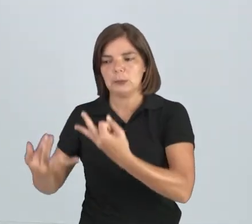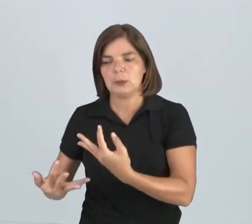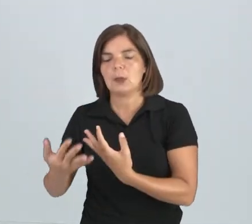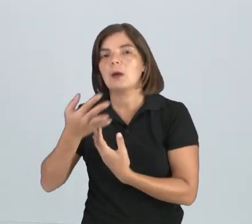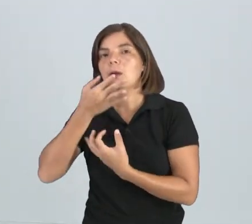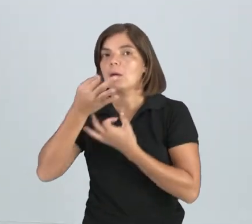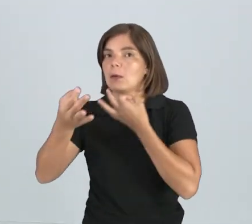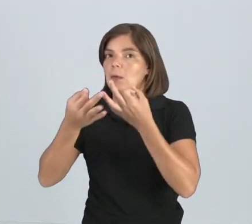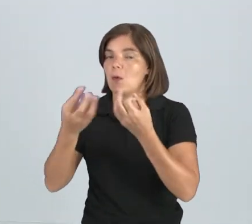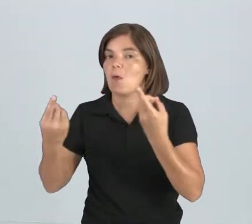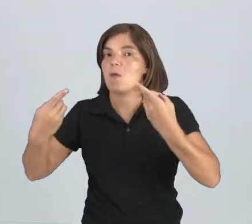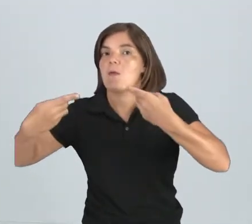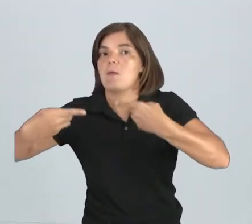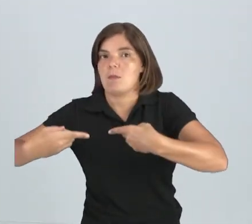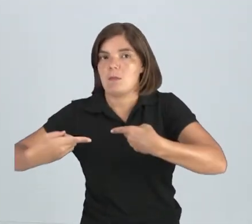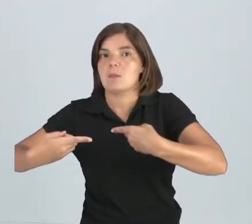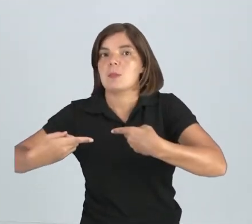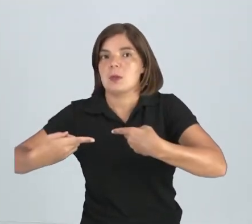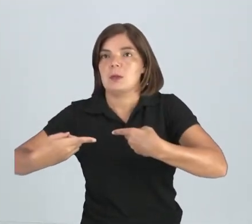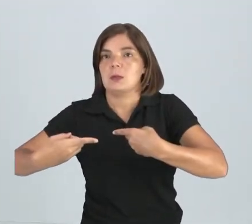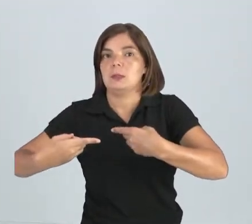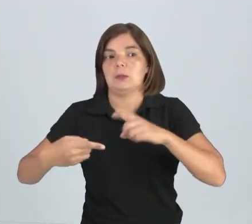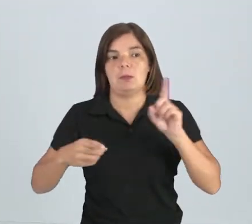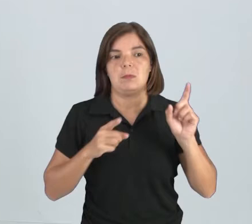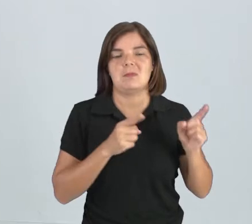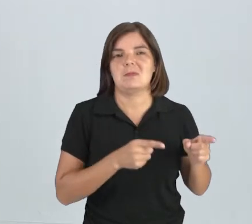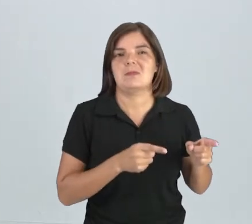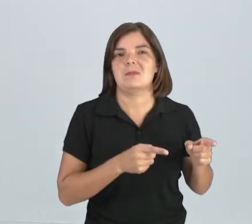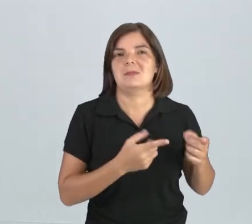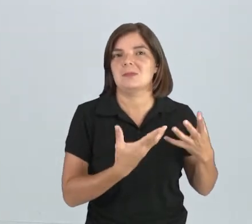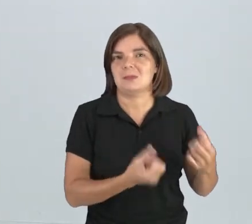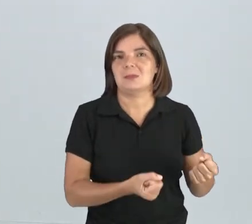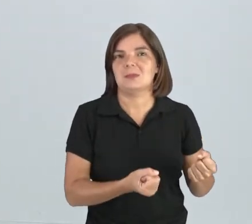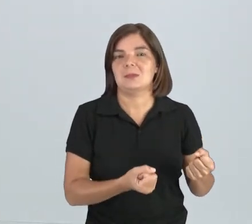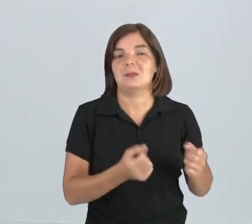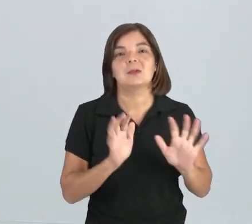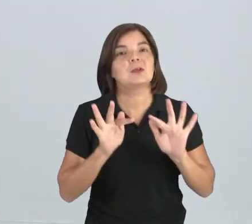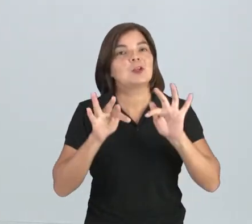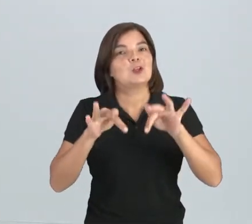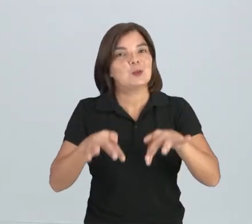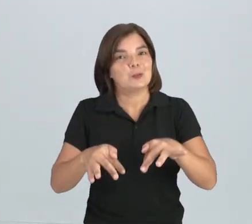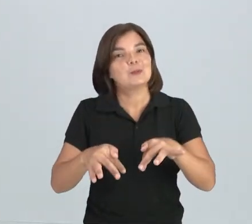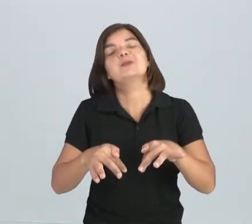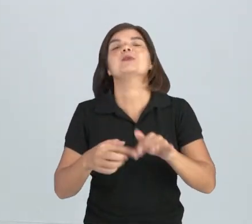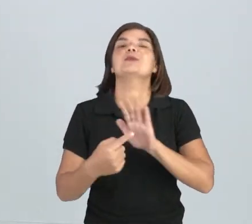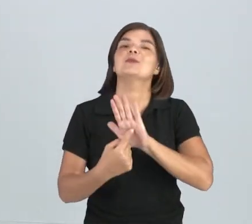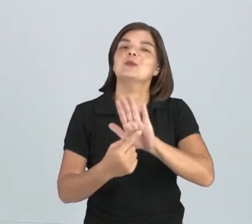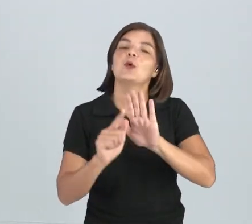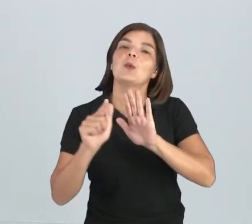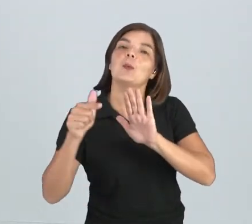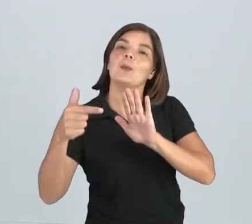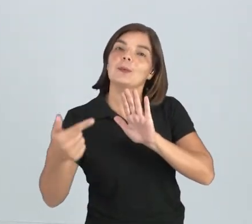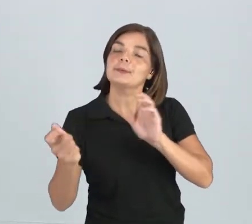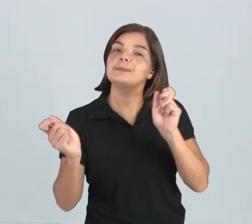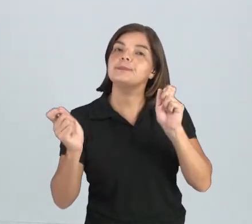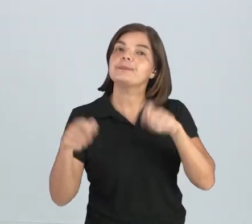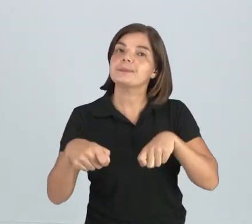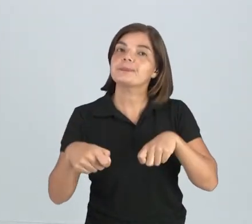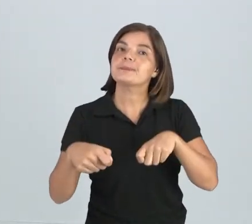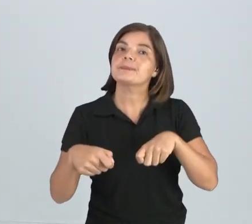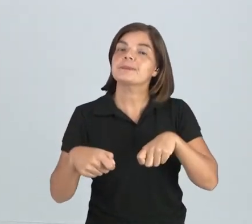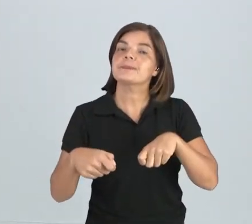aqui contradiz a defesa dessa tese. E lá no final eu vou apresentar outros que